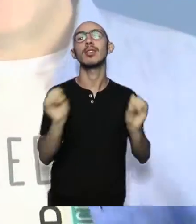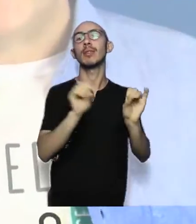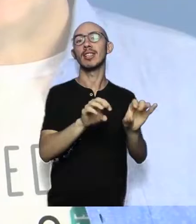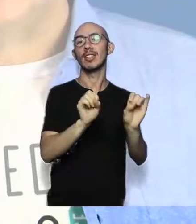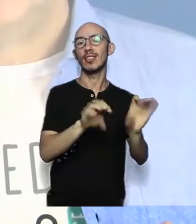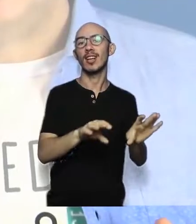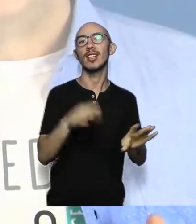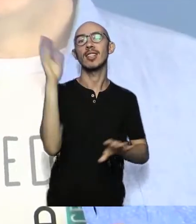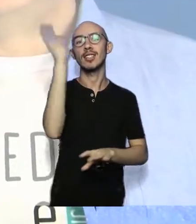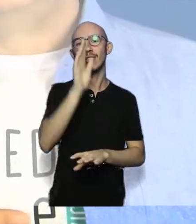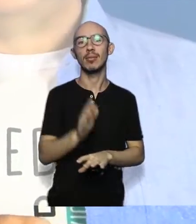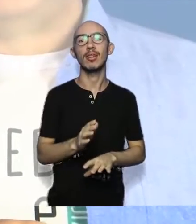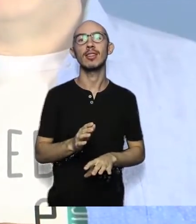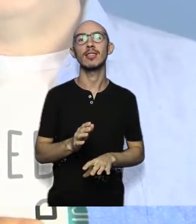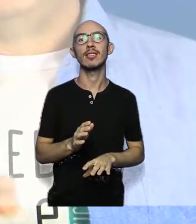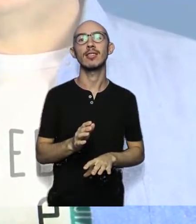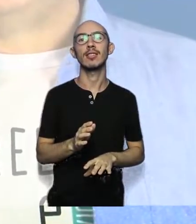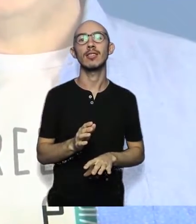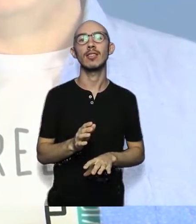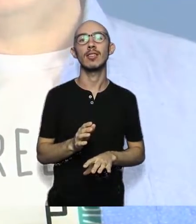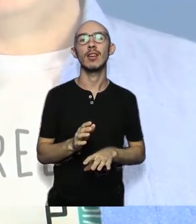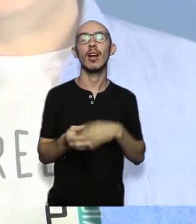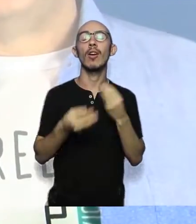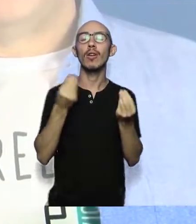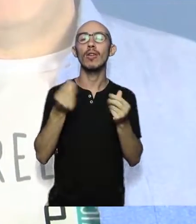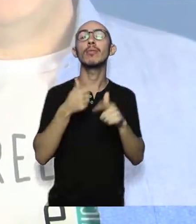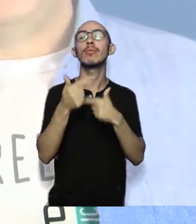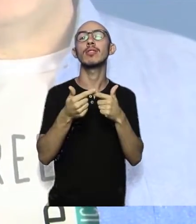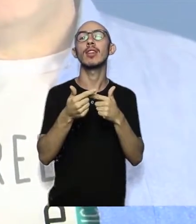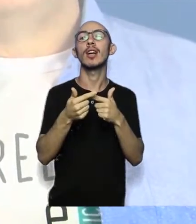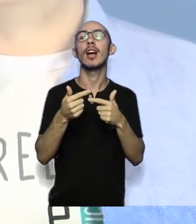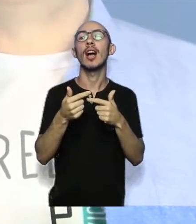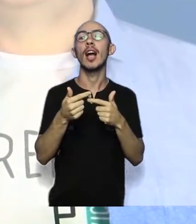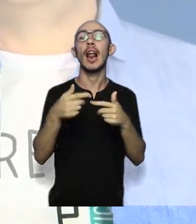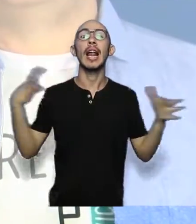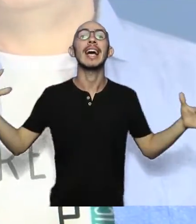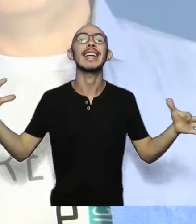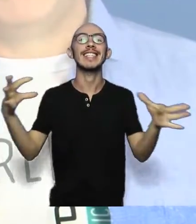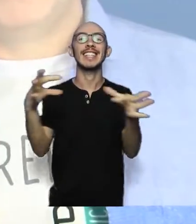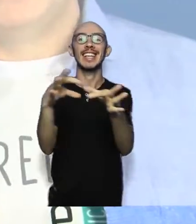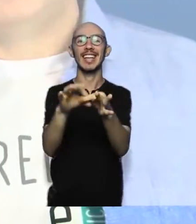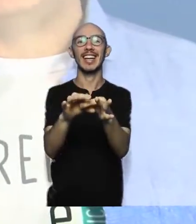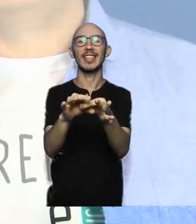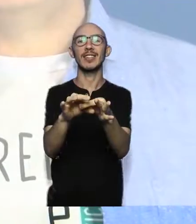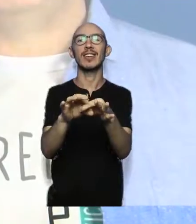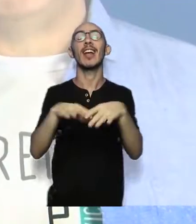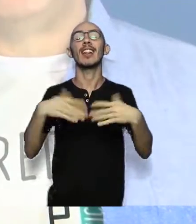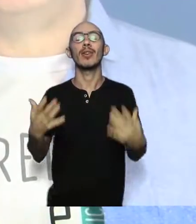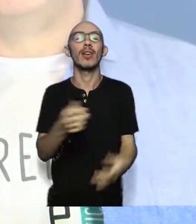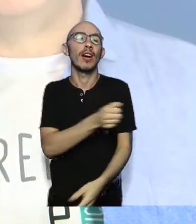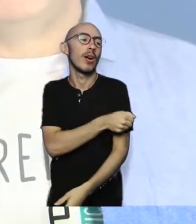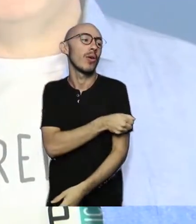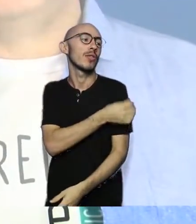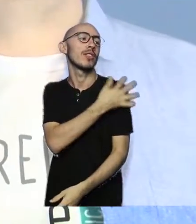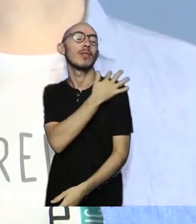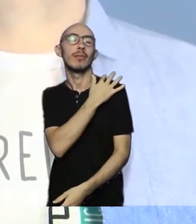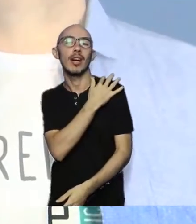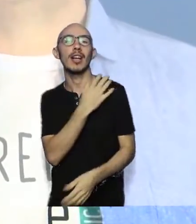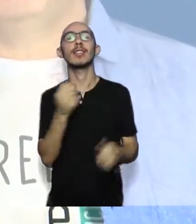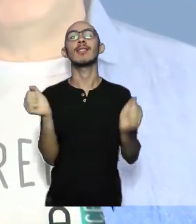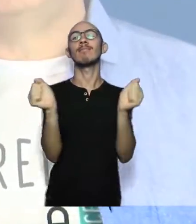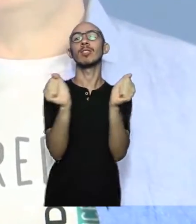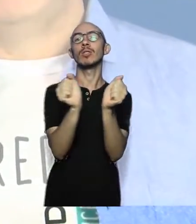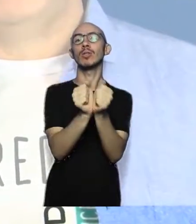forma integrada. Você não pode mexer no ensino básico sem afetar o ensino superior e não pode mexer no ensino superior